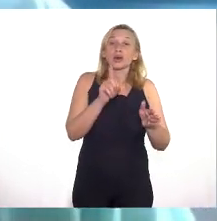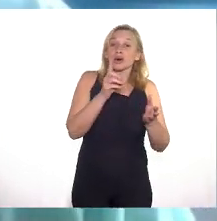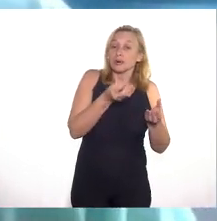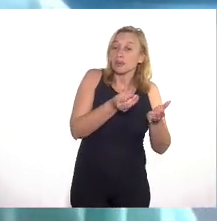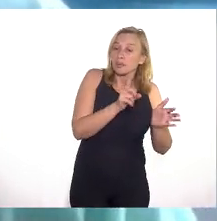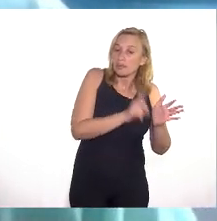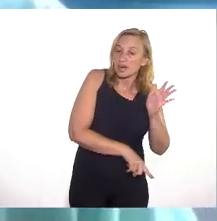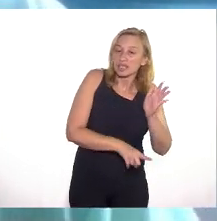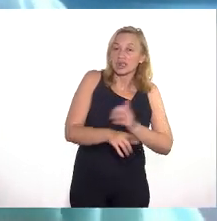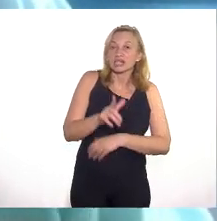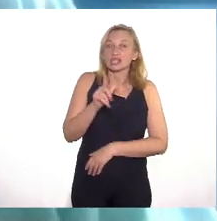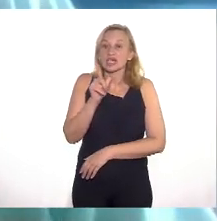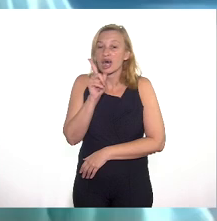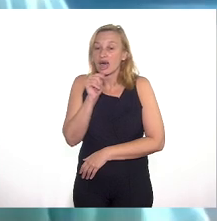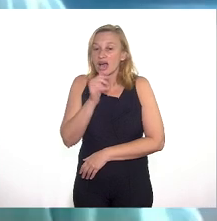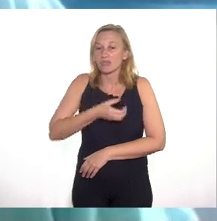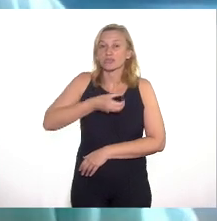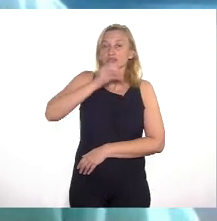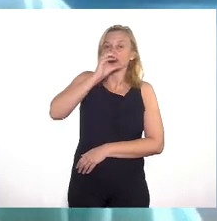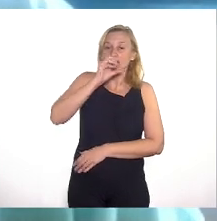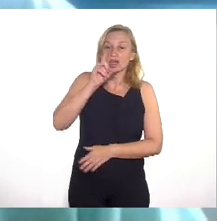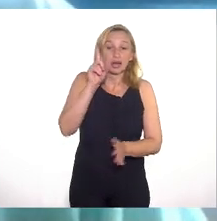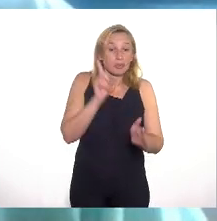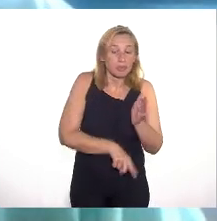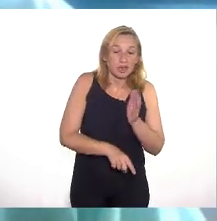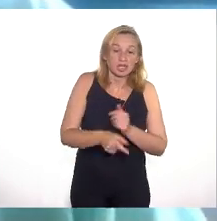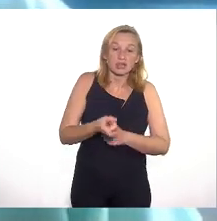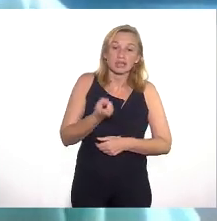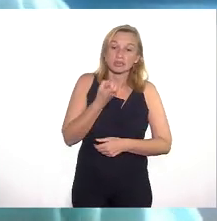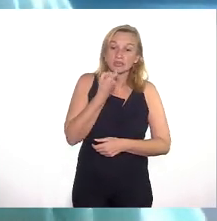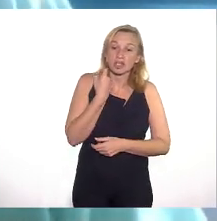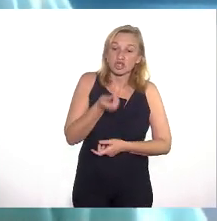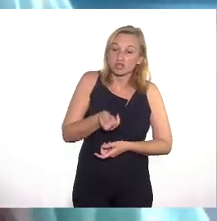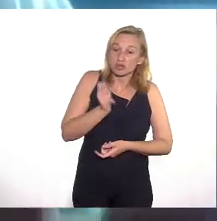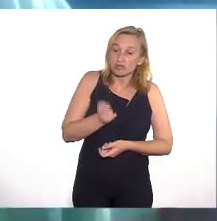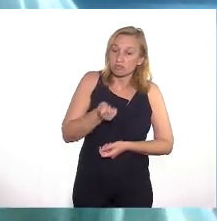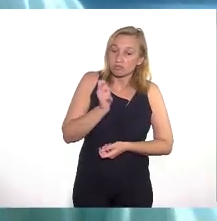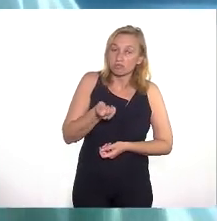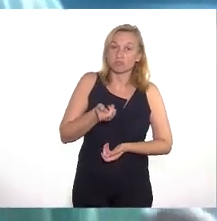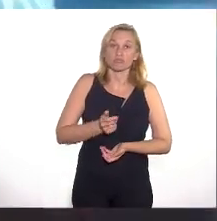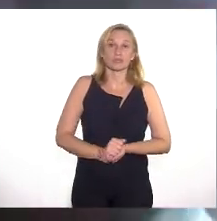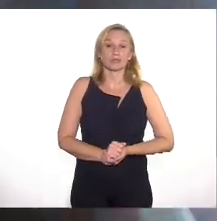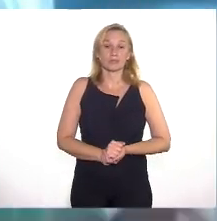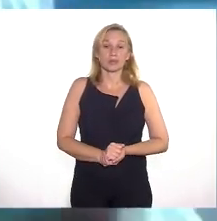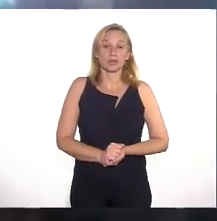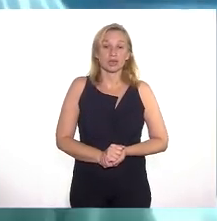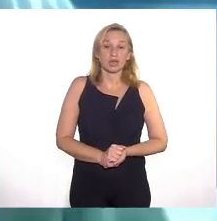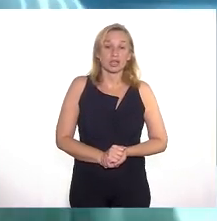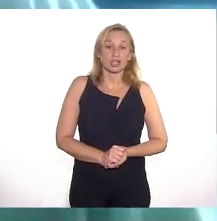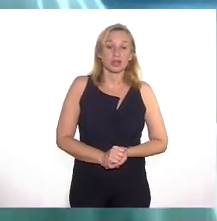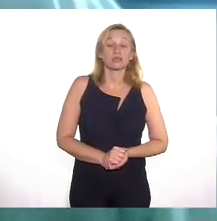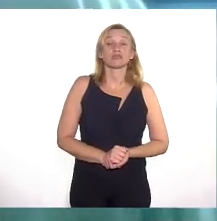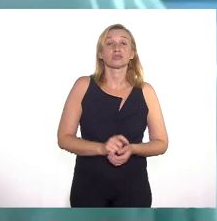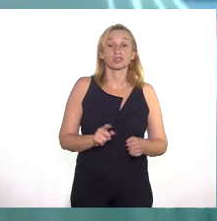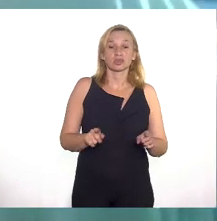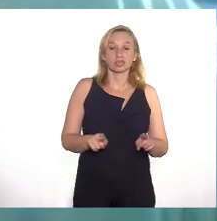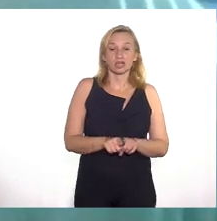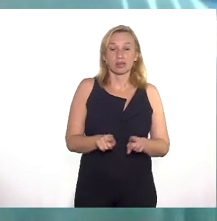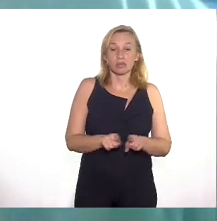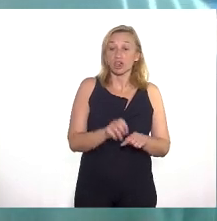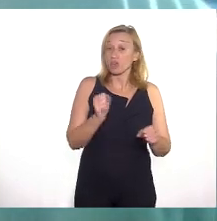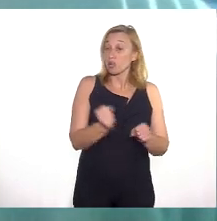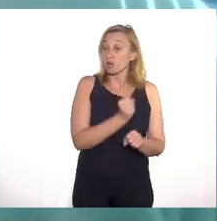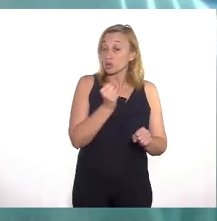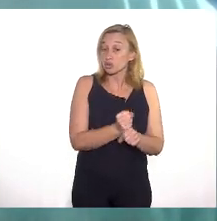menos pesca, menos geração de energia, né? E, com os represamentos e construções